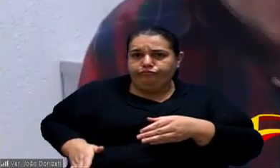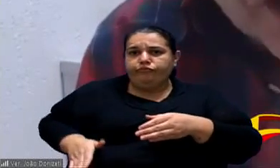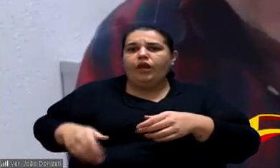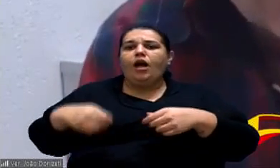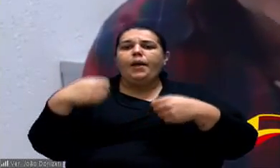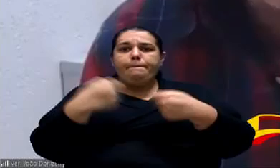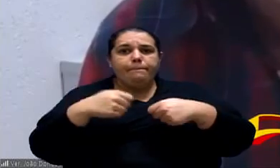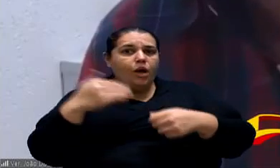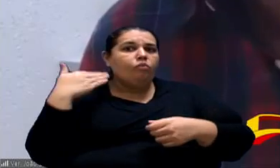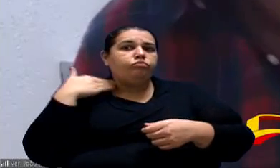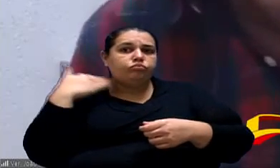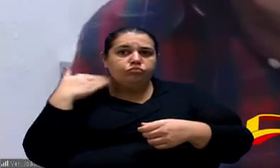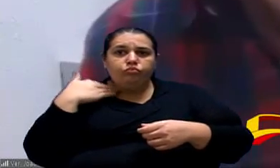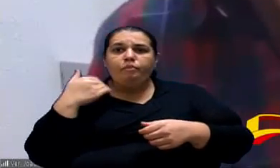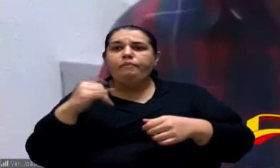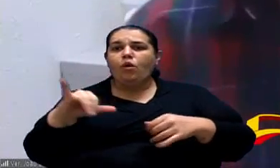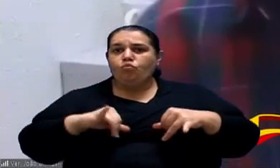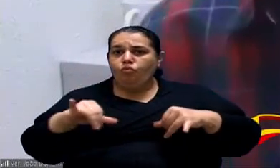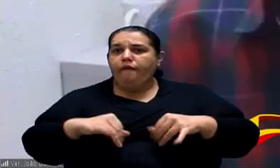desses bancos,